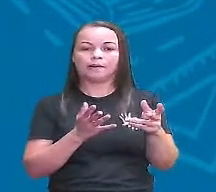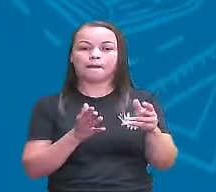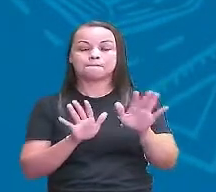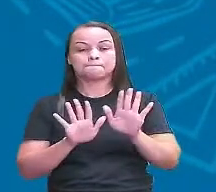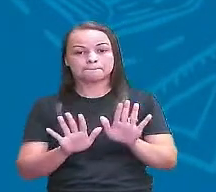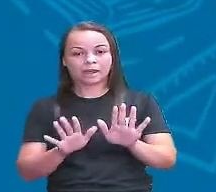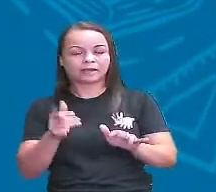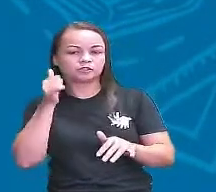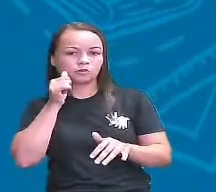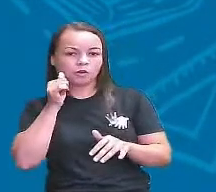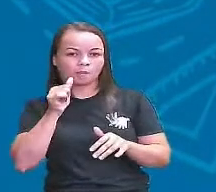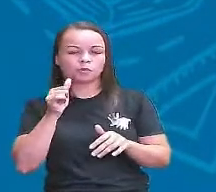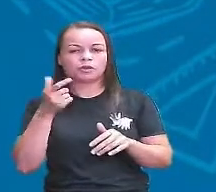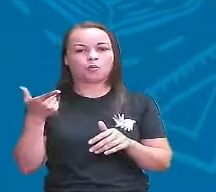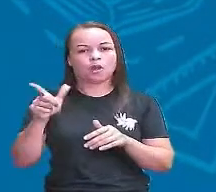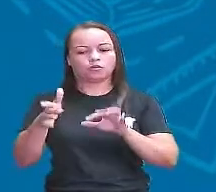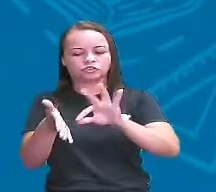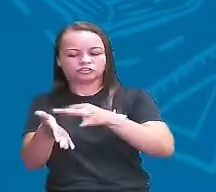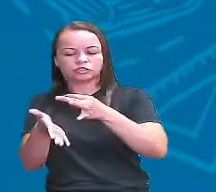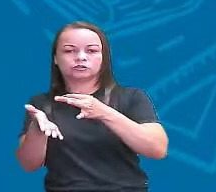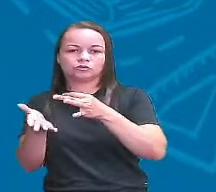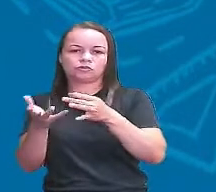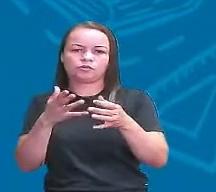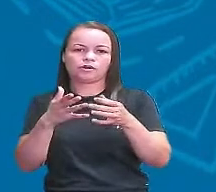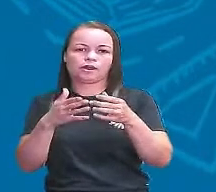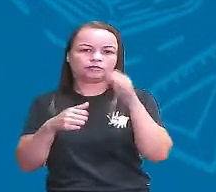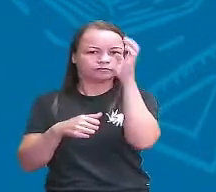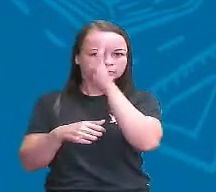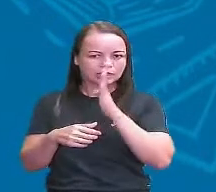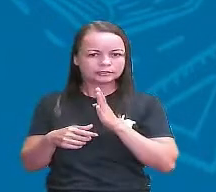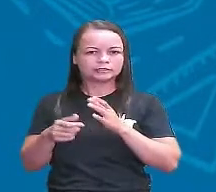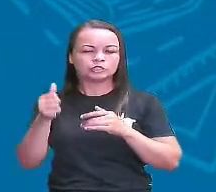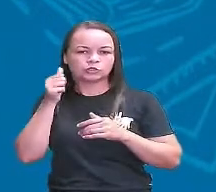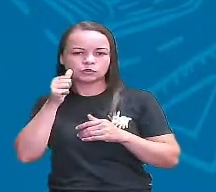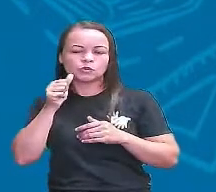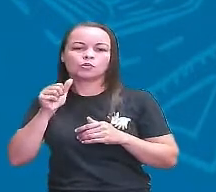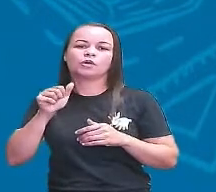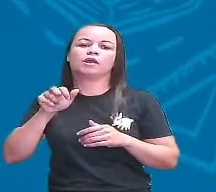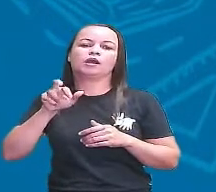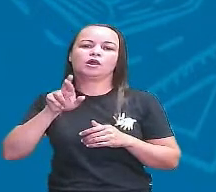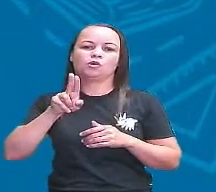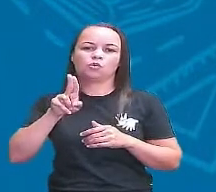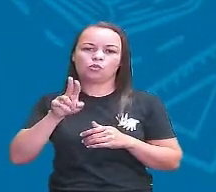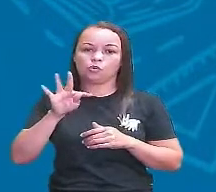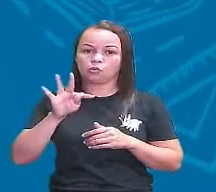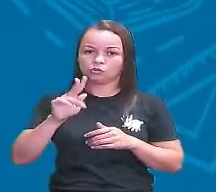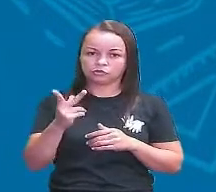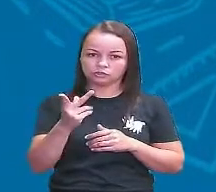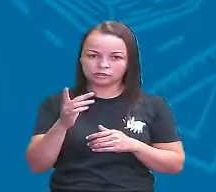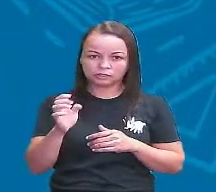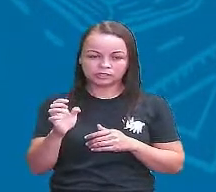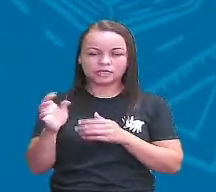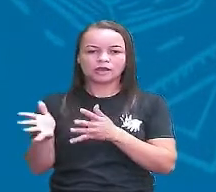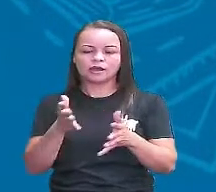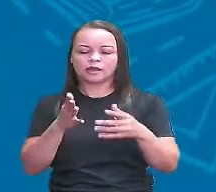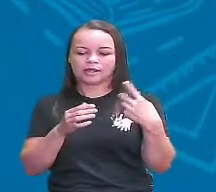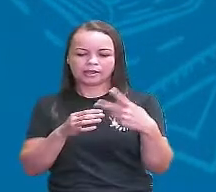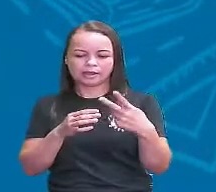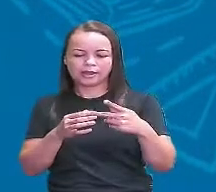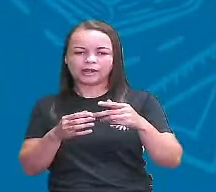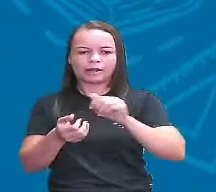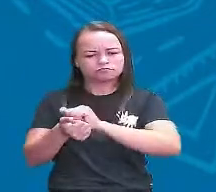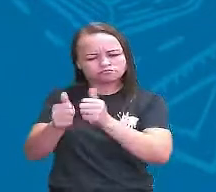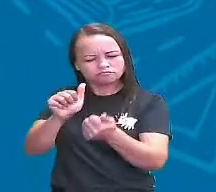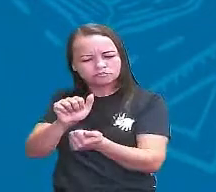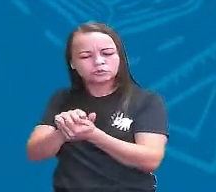outra escritora brasileira, ela adaptou, ela usou da forma com a linguagem dela e simplificou essa